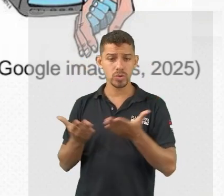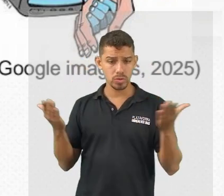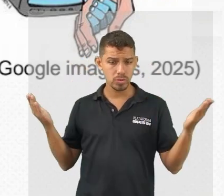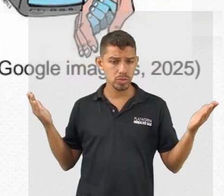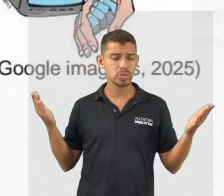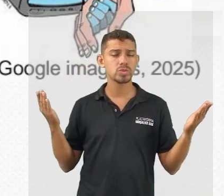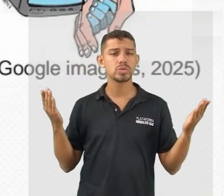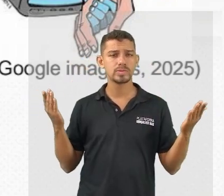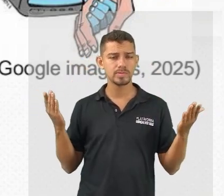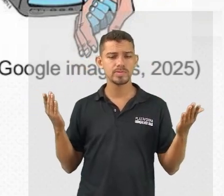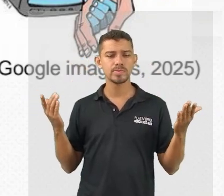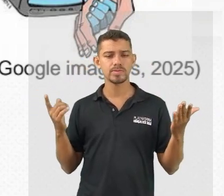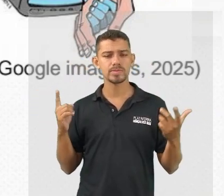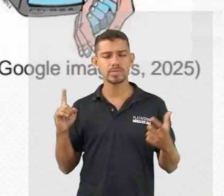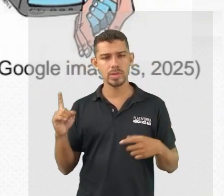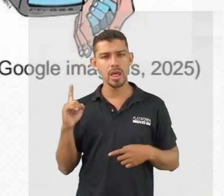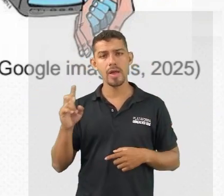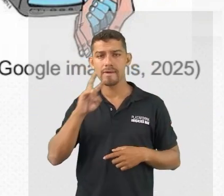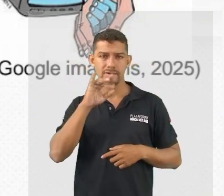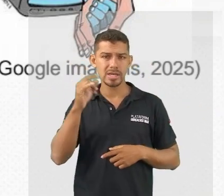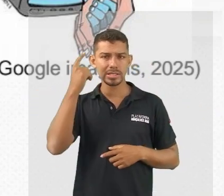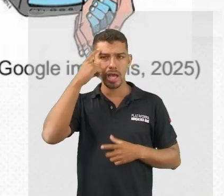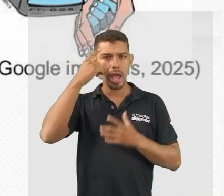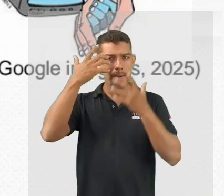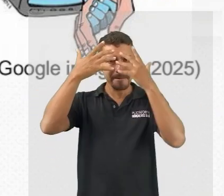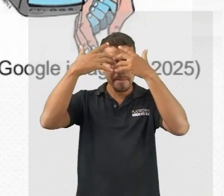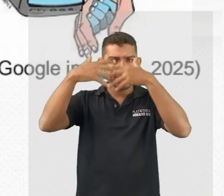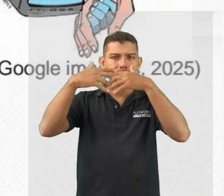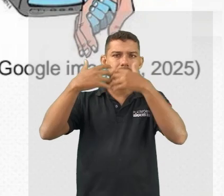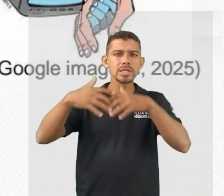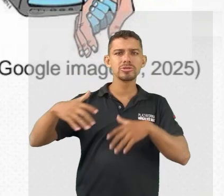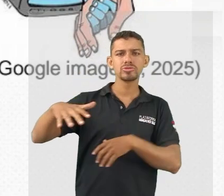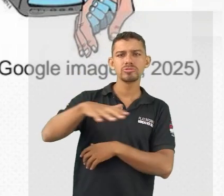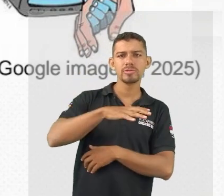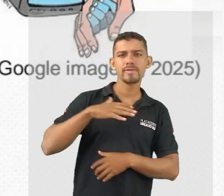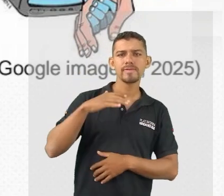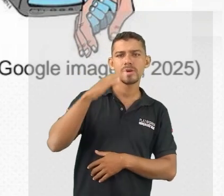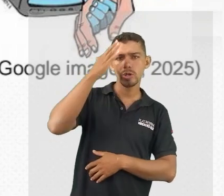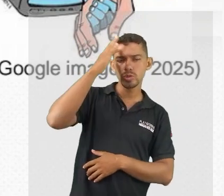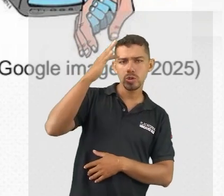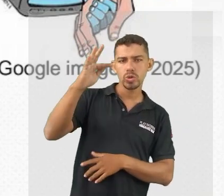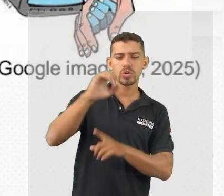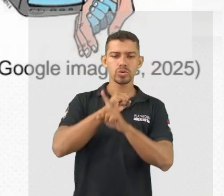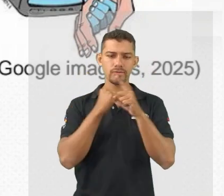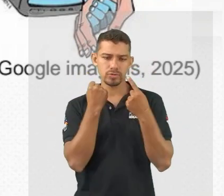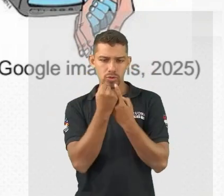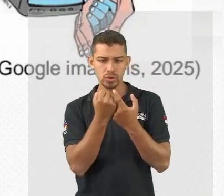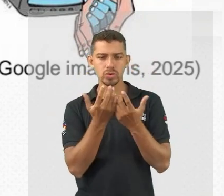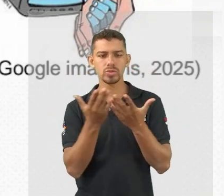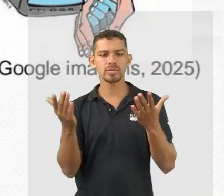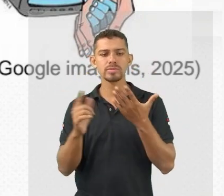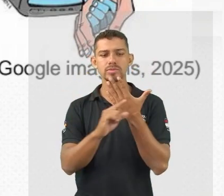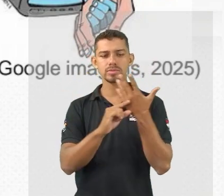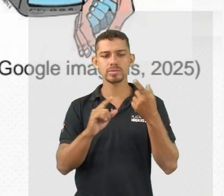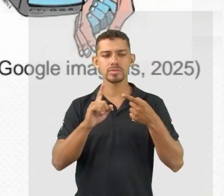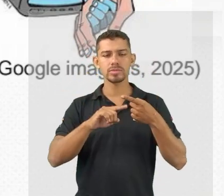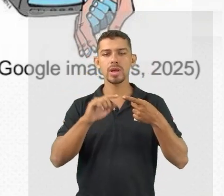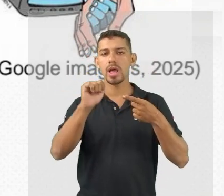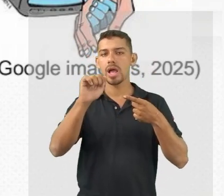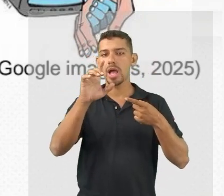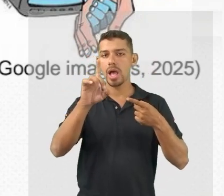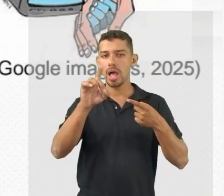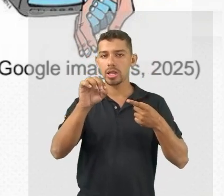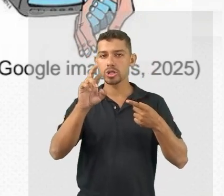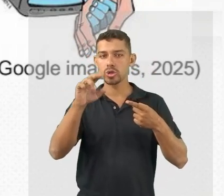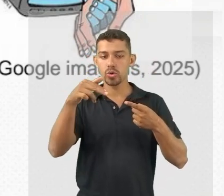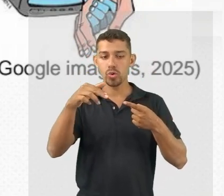que vai ser pensado dentro do campo filosófico e do campo sociológico por autores como Adorno e